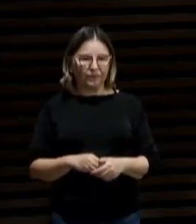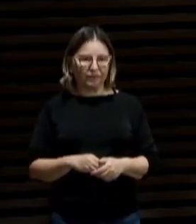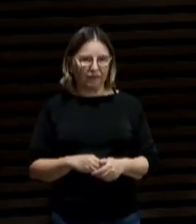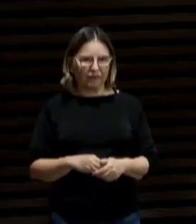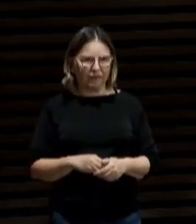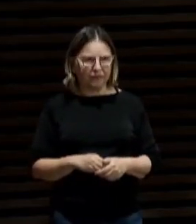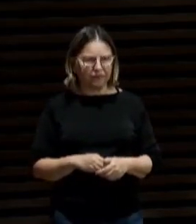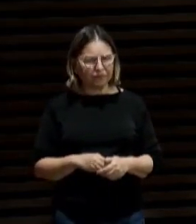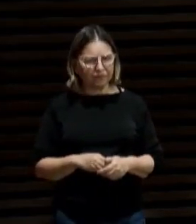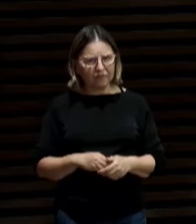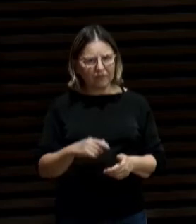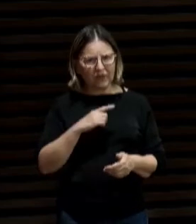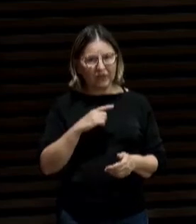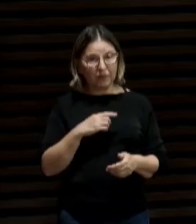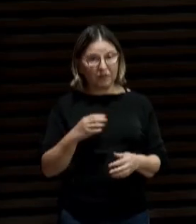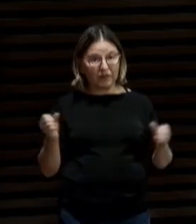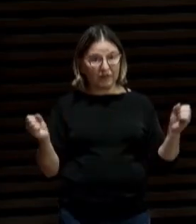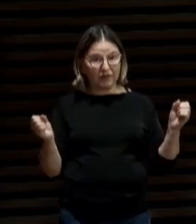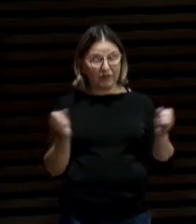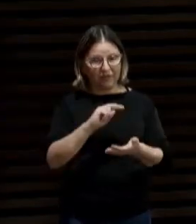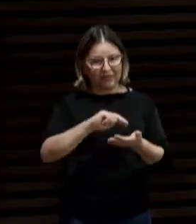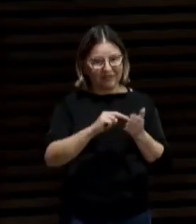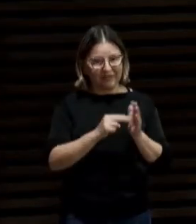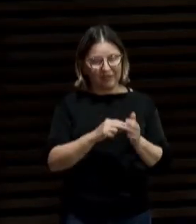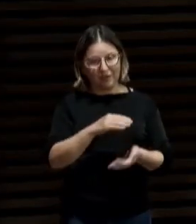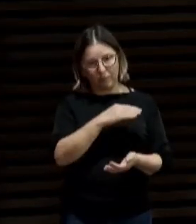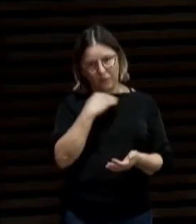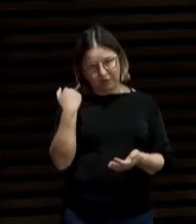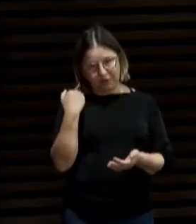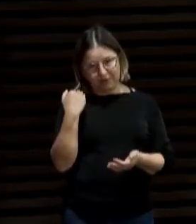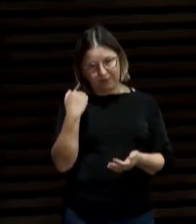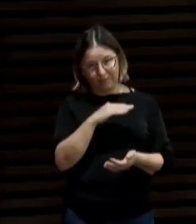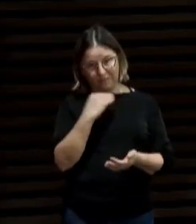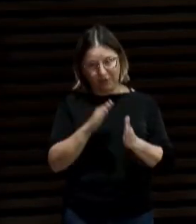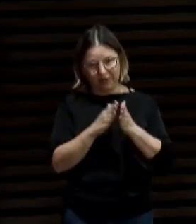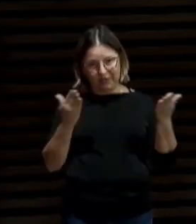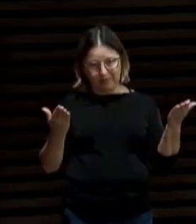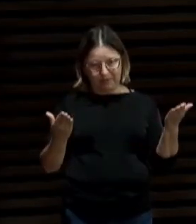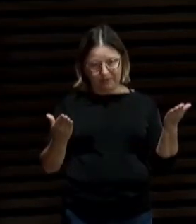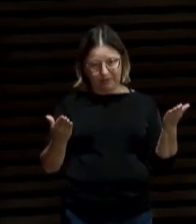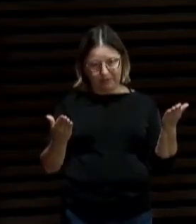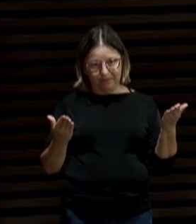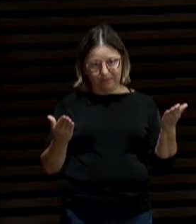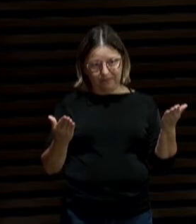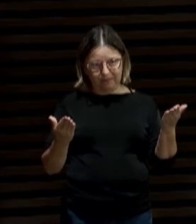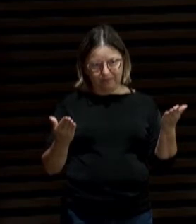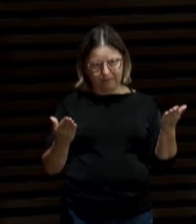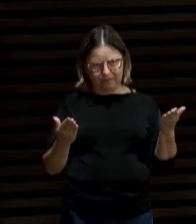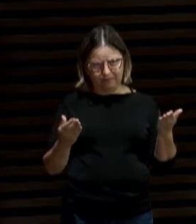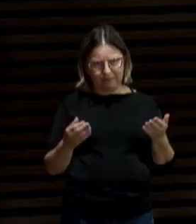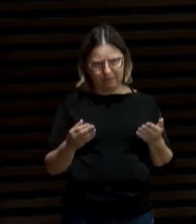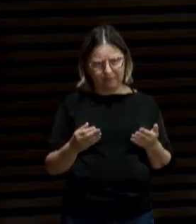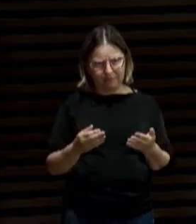né? Morte, segundo a Bíblia, é estar presente com o Senhor. Eu olhei